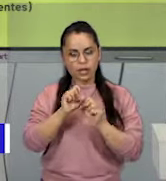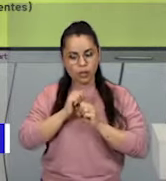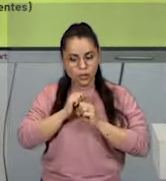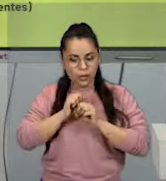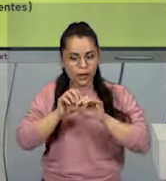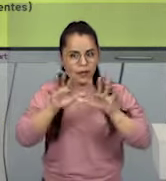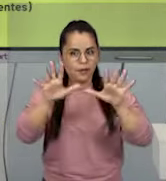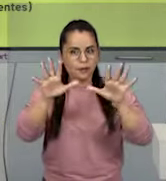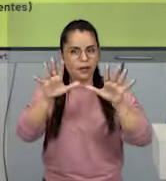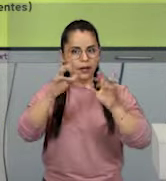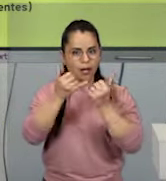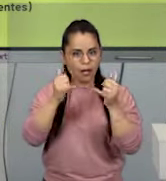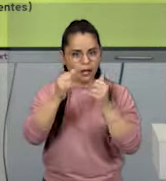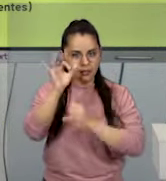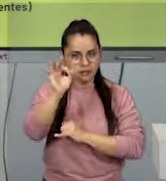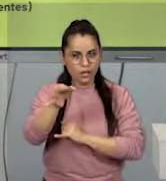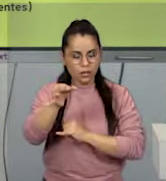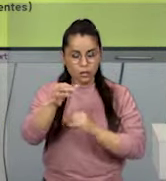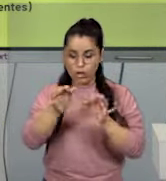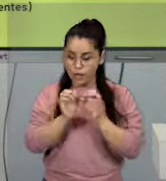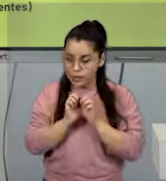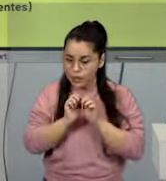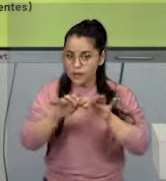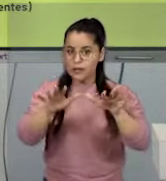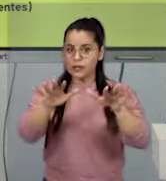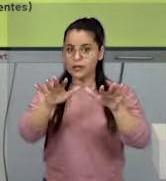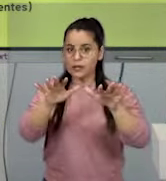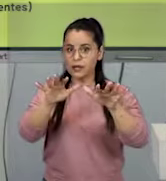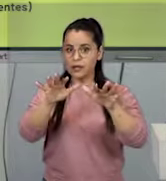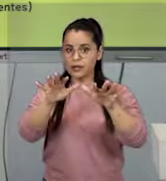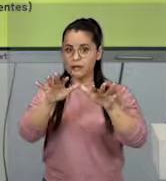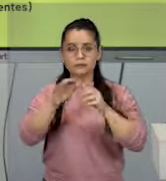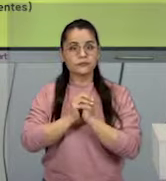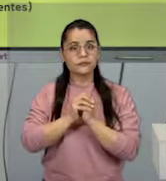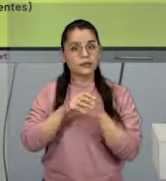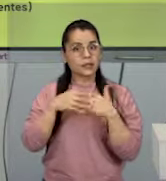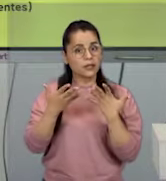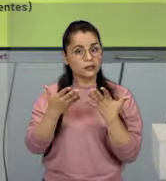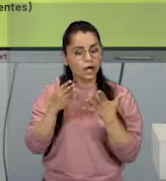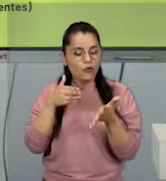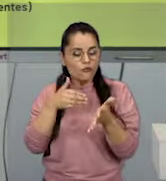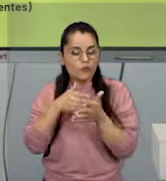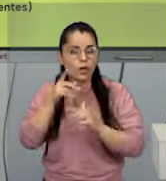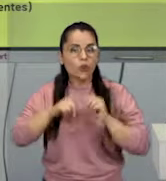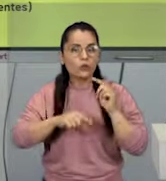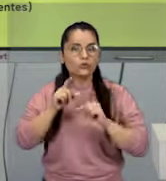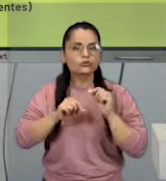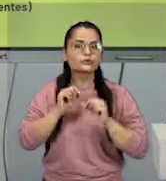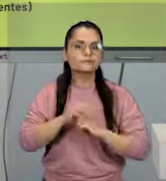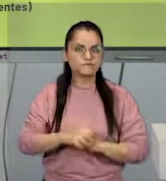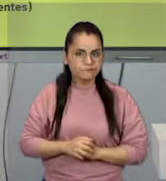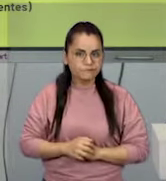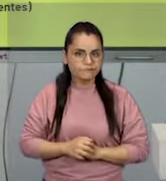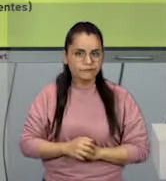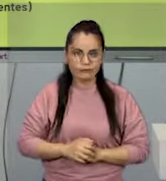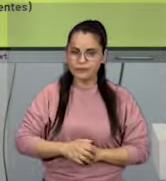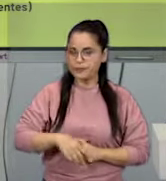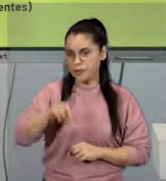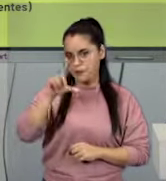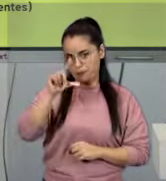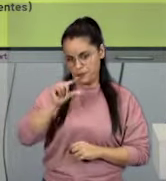estou liberando a energia há uma liberação de energia então produto final ele tem que ter menos